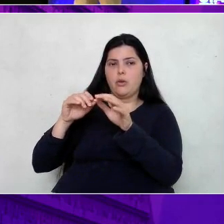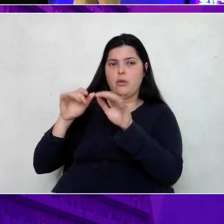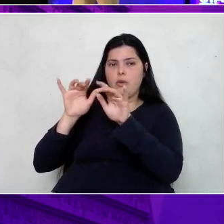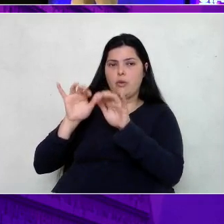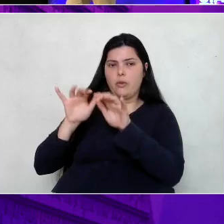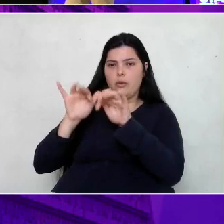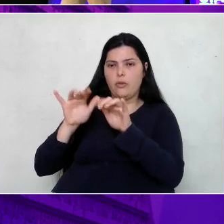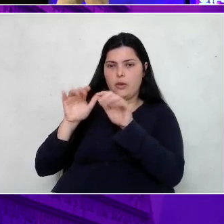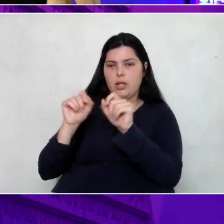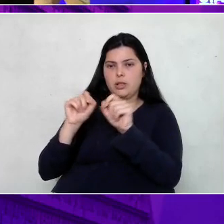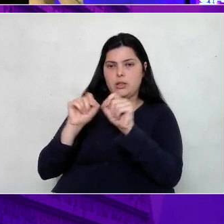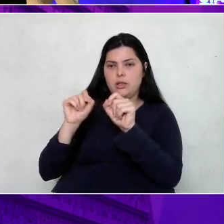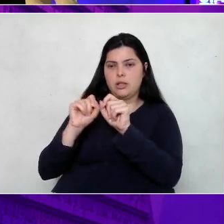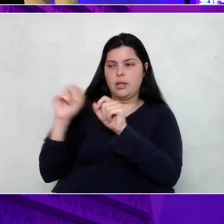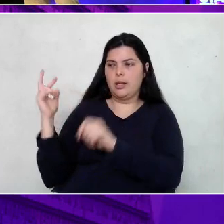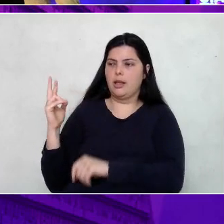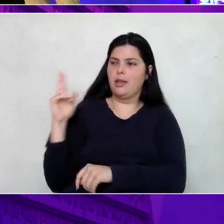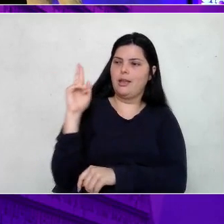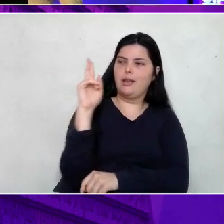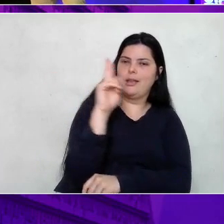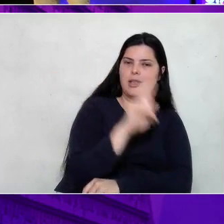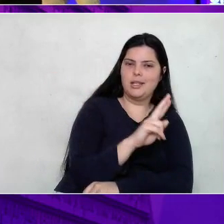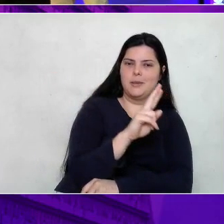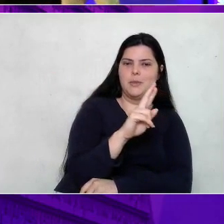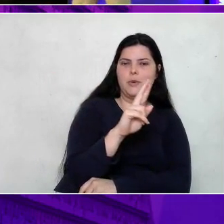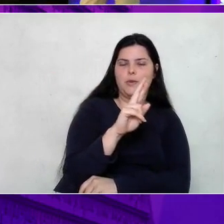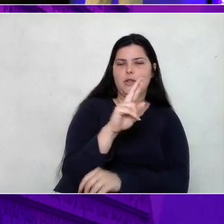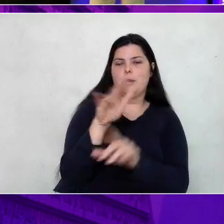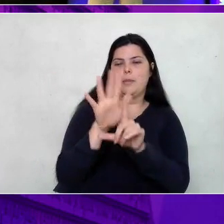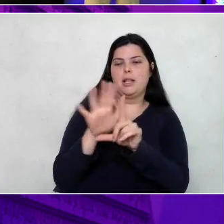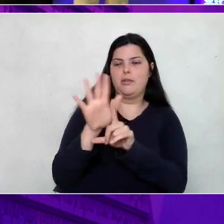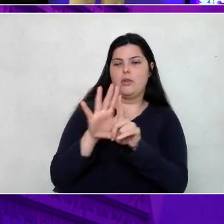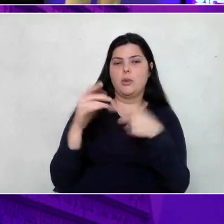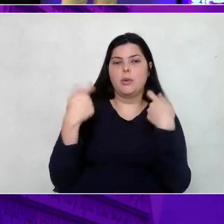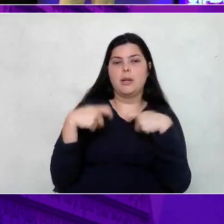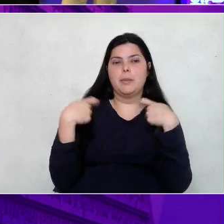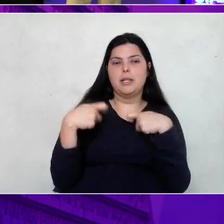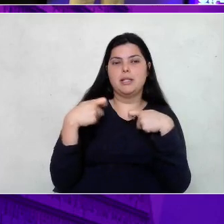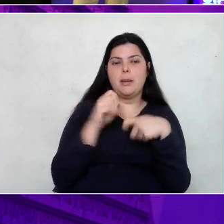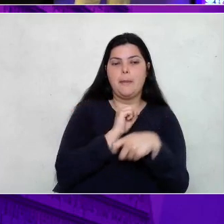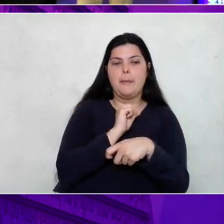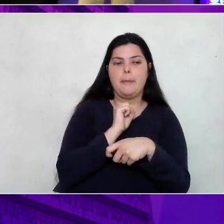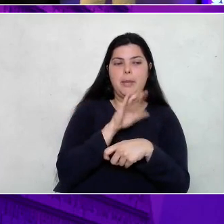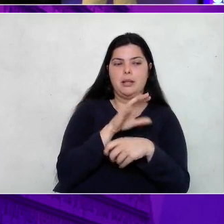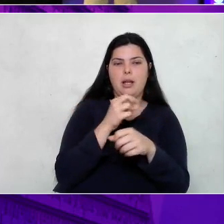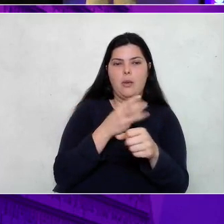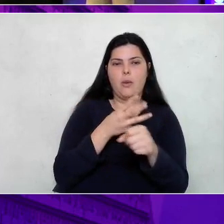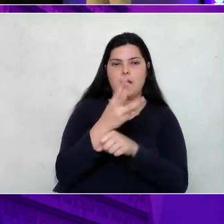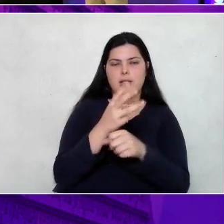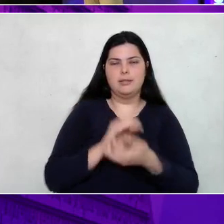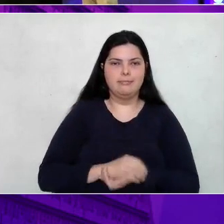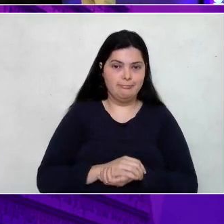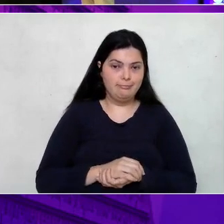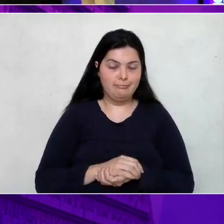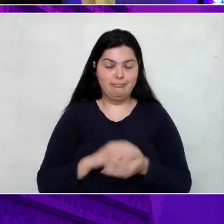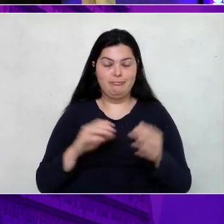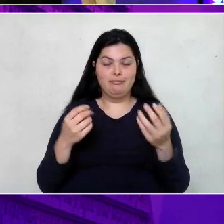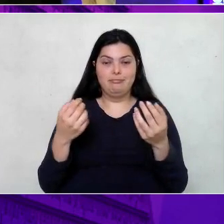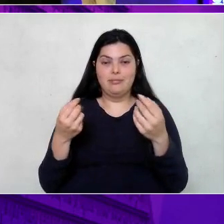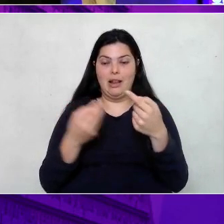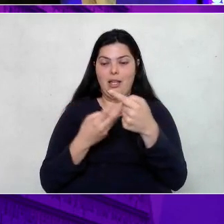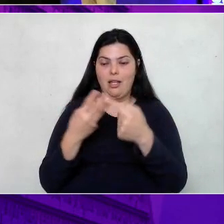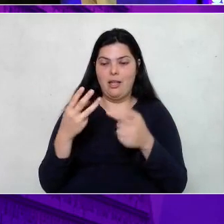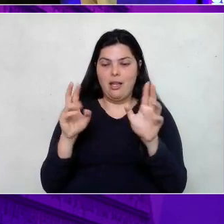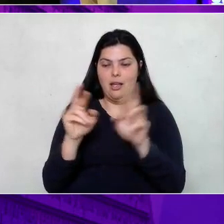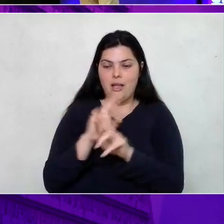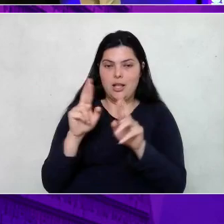E ela responde para a plataforma o que ela tem que responder de mensagem, tá? E é exatamente aqui que a gente vai trabalhar, porque